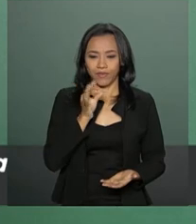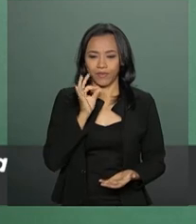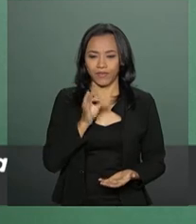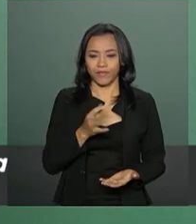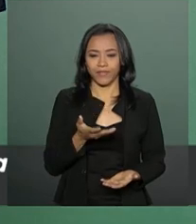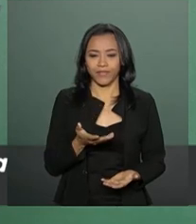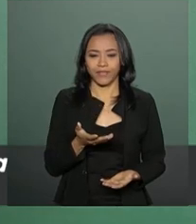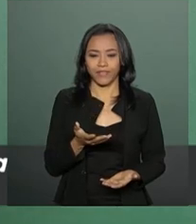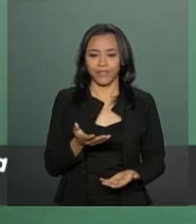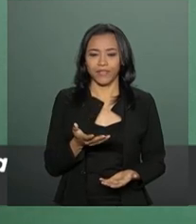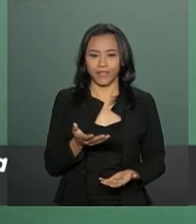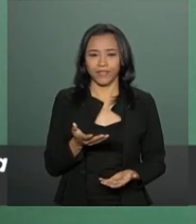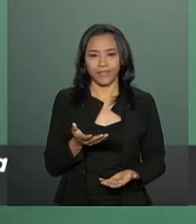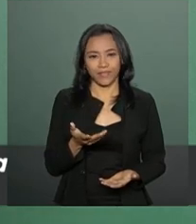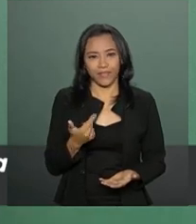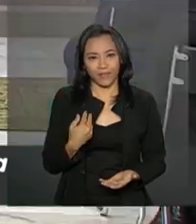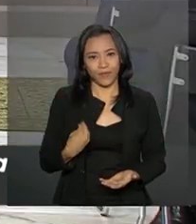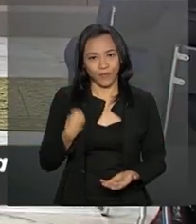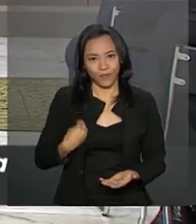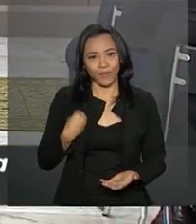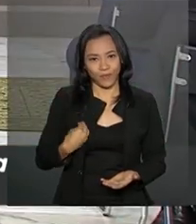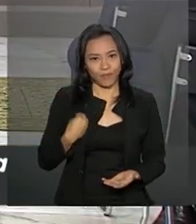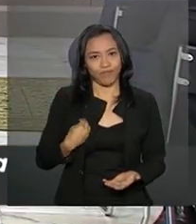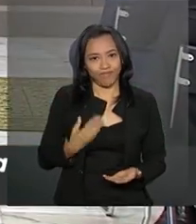apesar de está no último dia